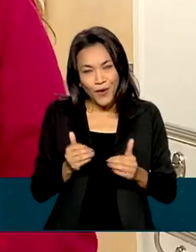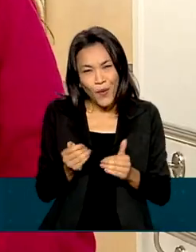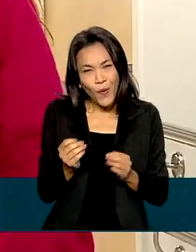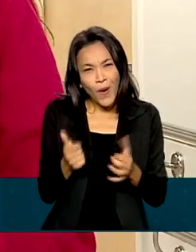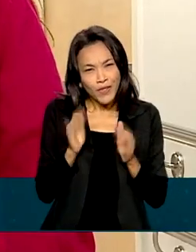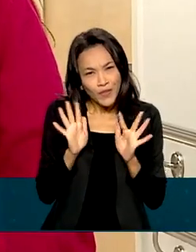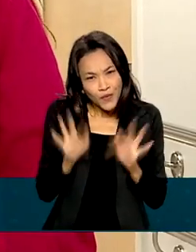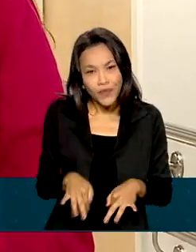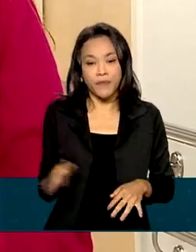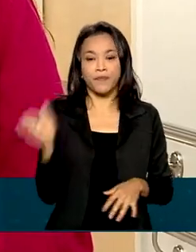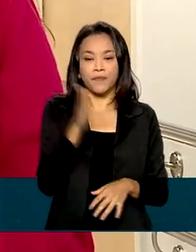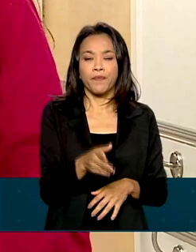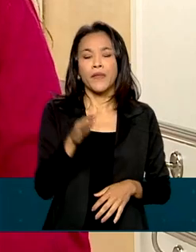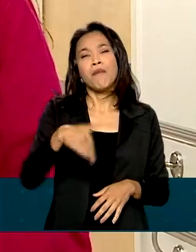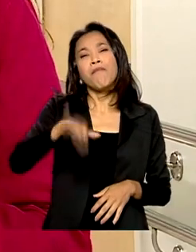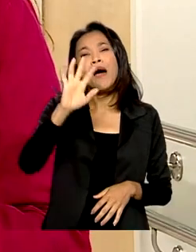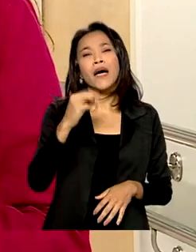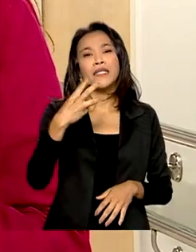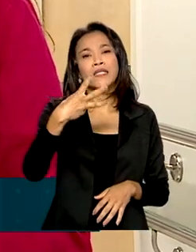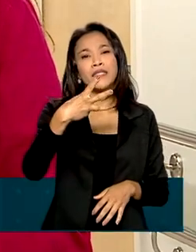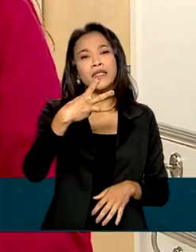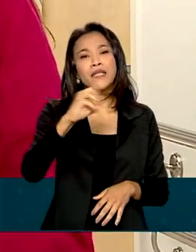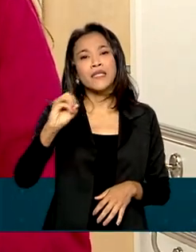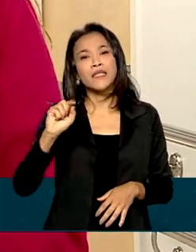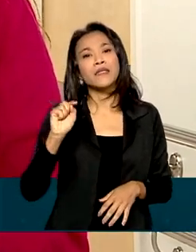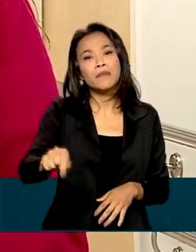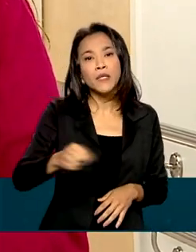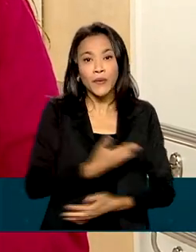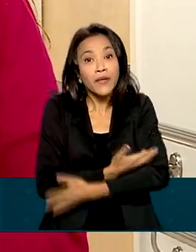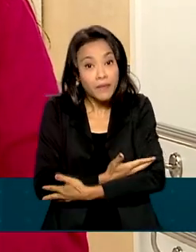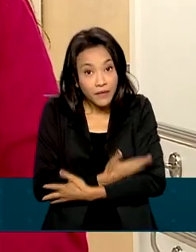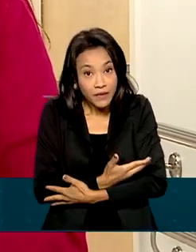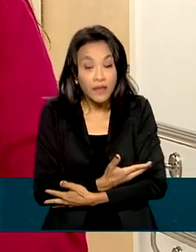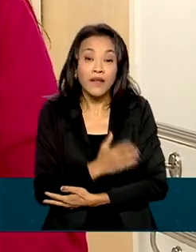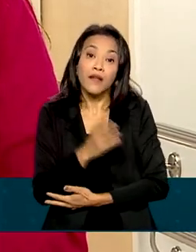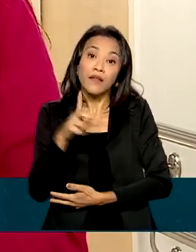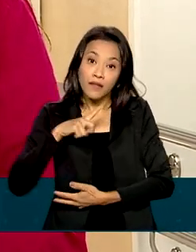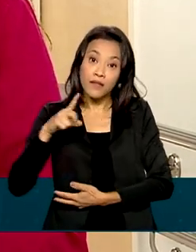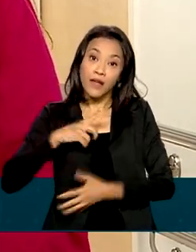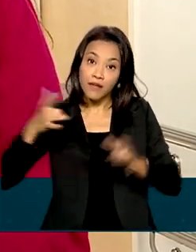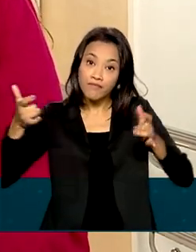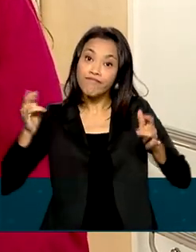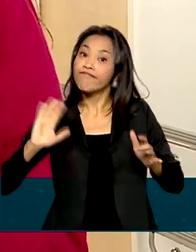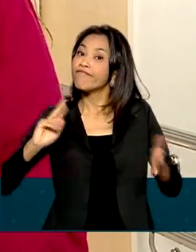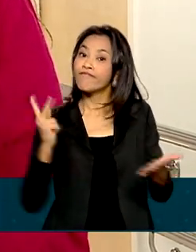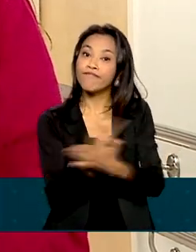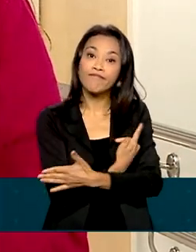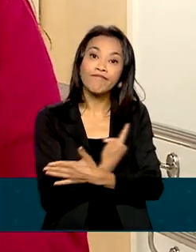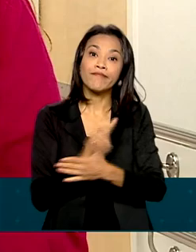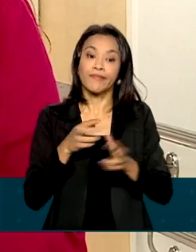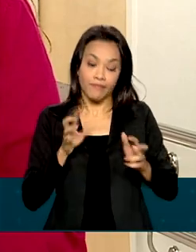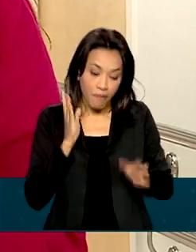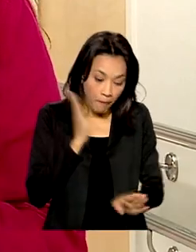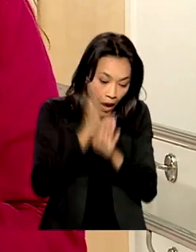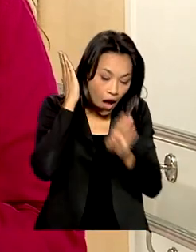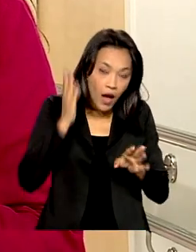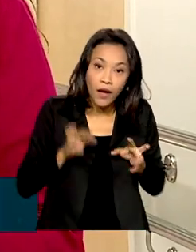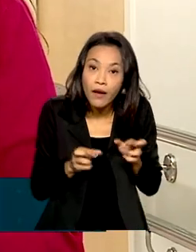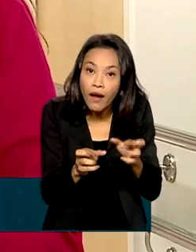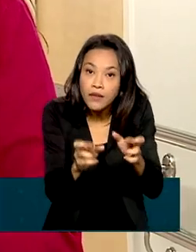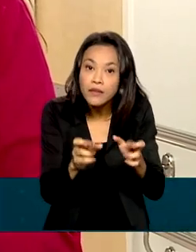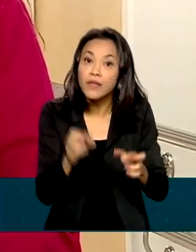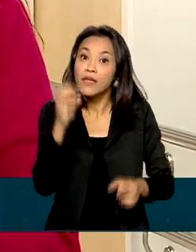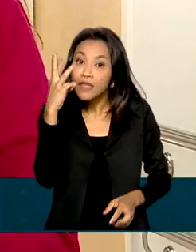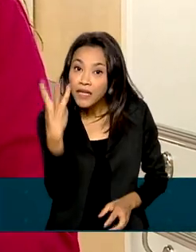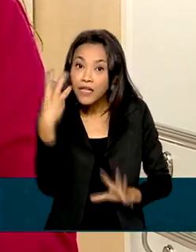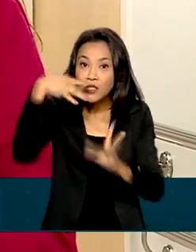A cada ano, mais de 300 mil crianças são diagnosticadas com câncer no mundo. E a cada 3 minutos, uma delas